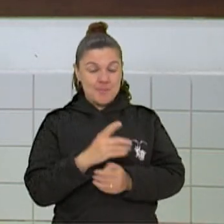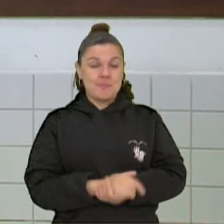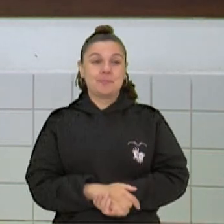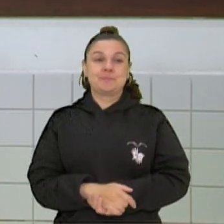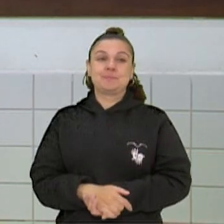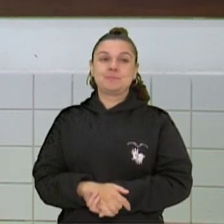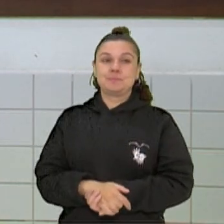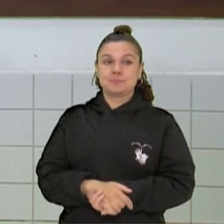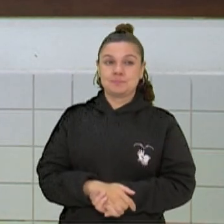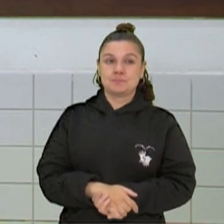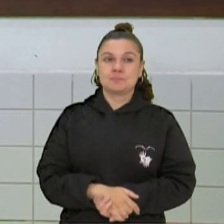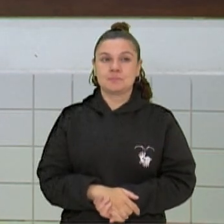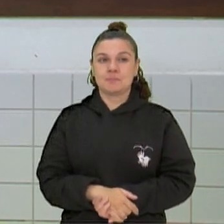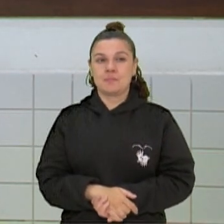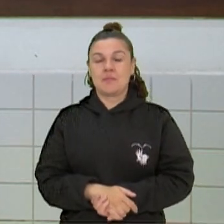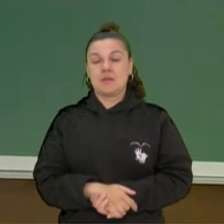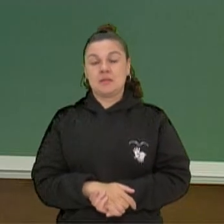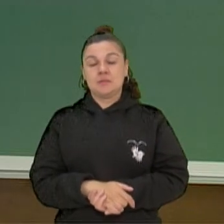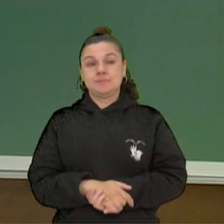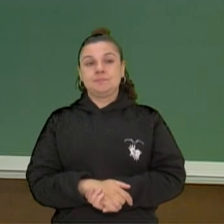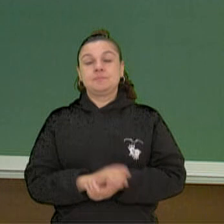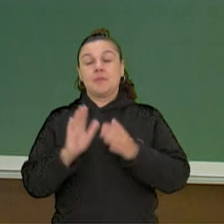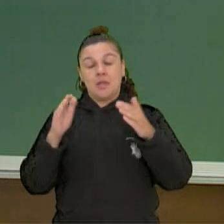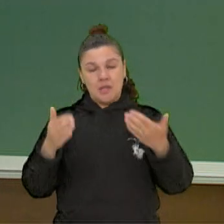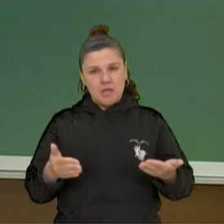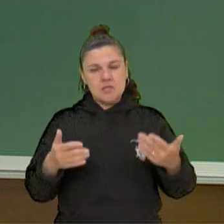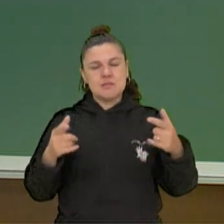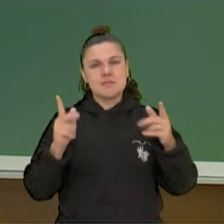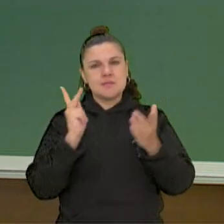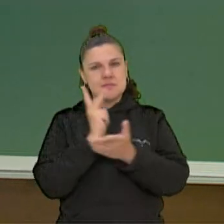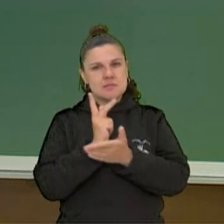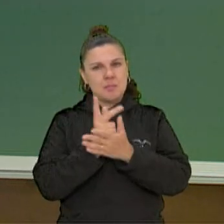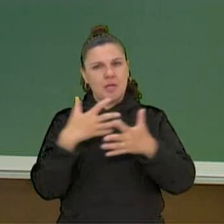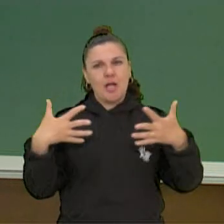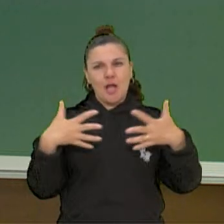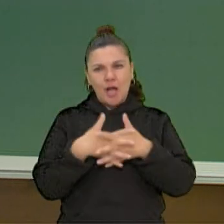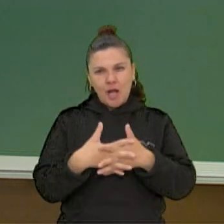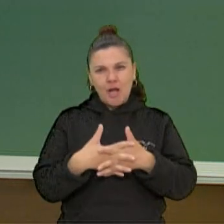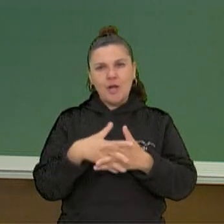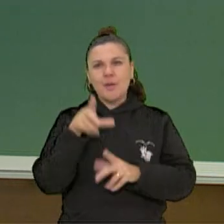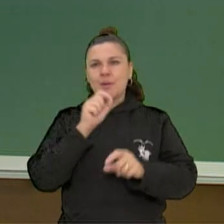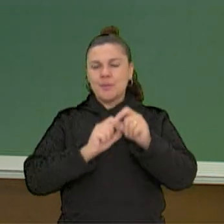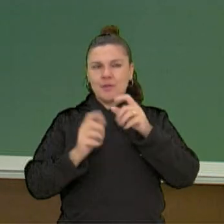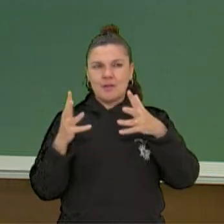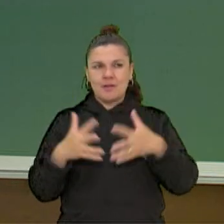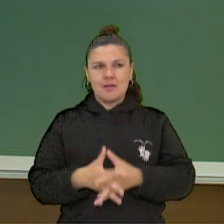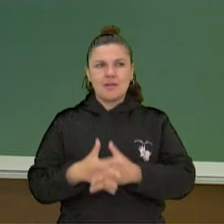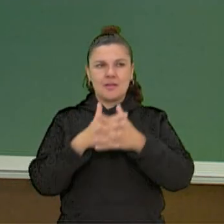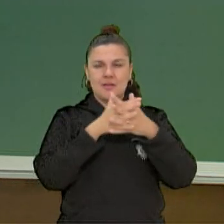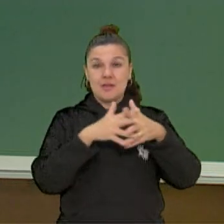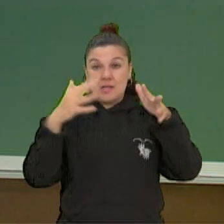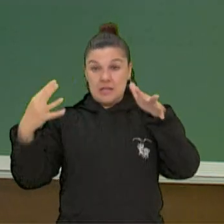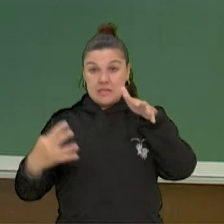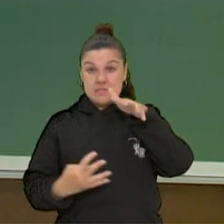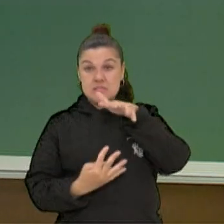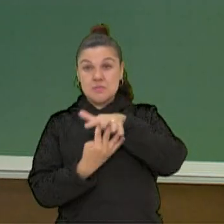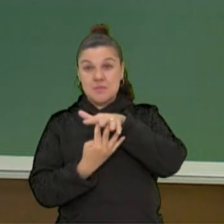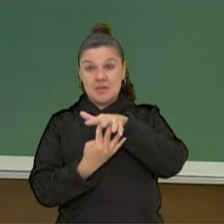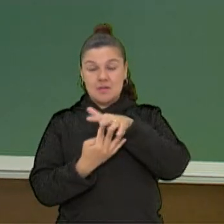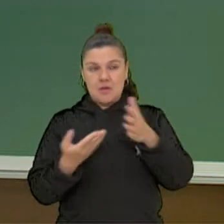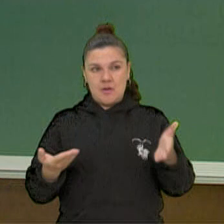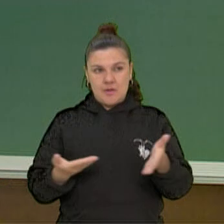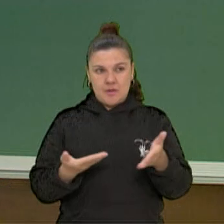países. O Brasil, repito, é um deles. A gente confundiu muito aí também nessas migrações mais recentes,